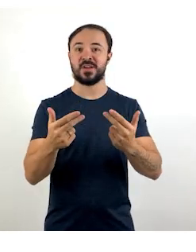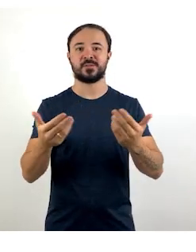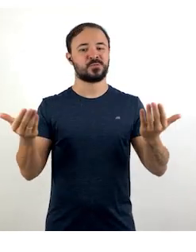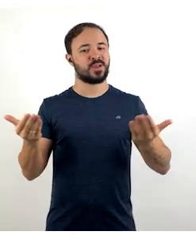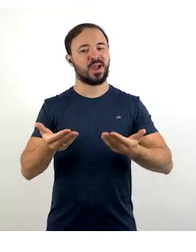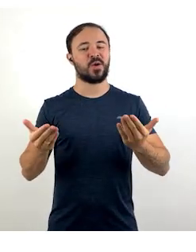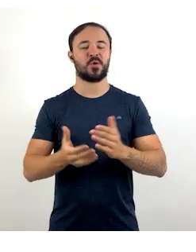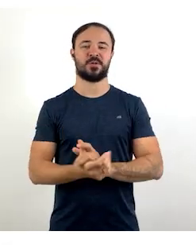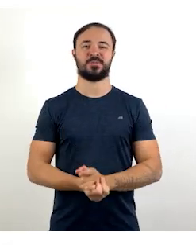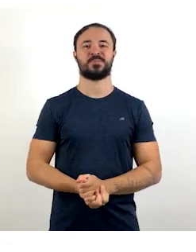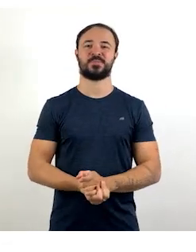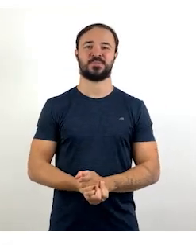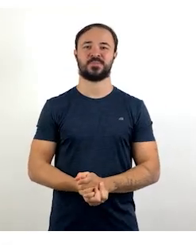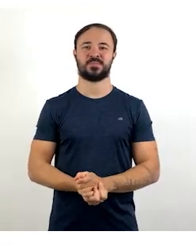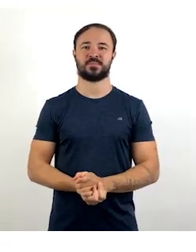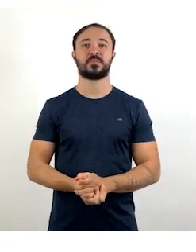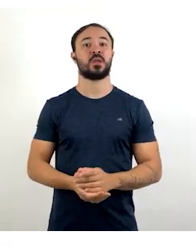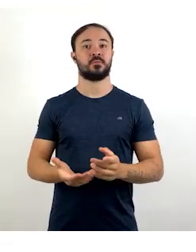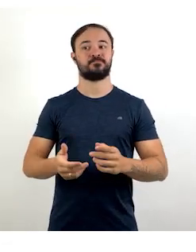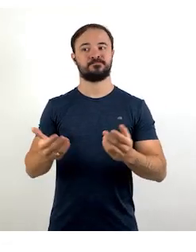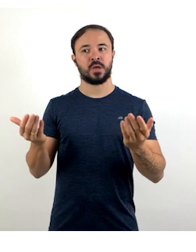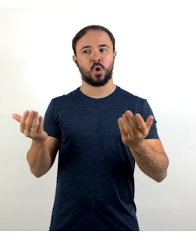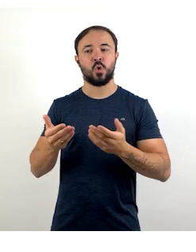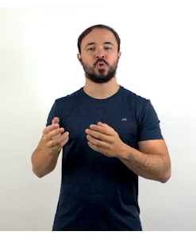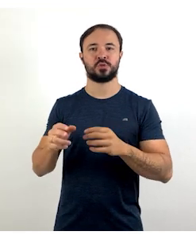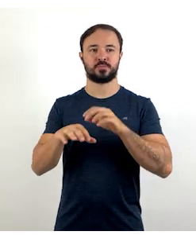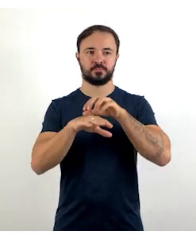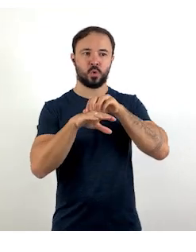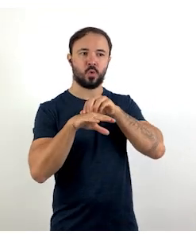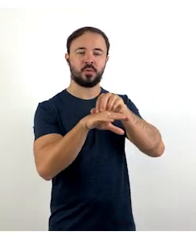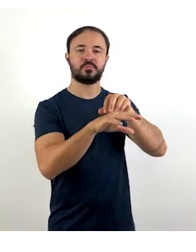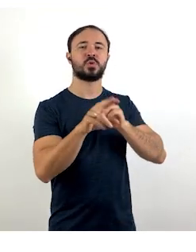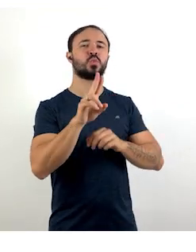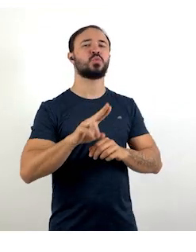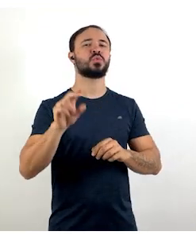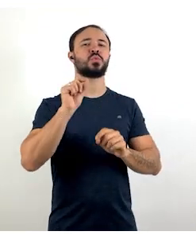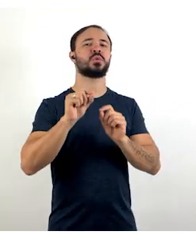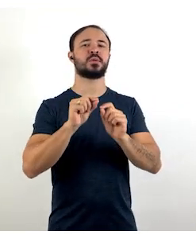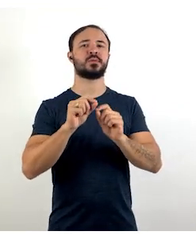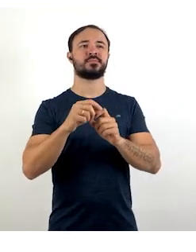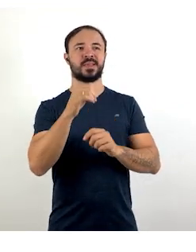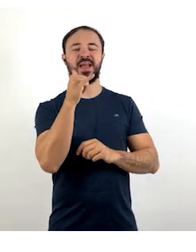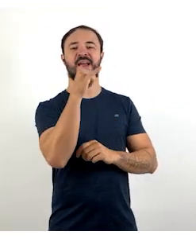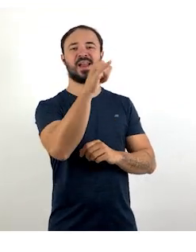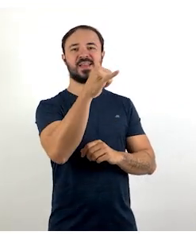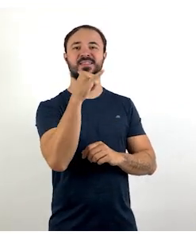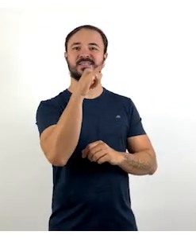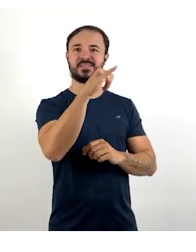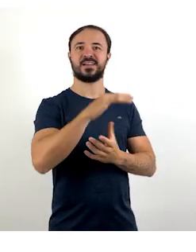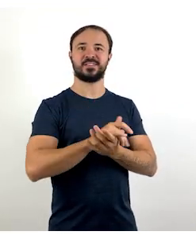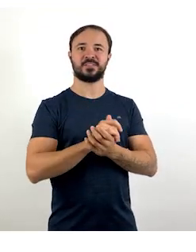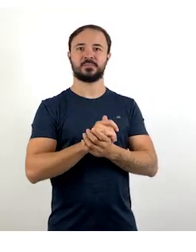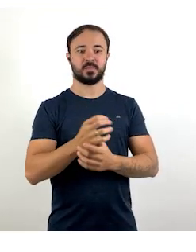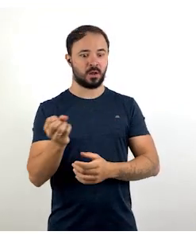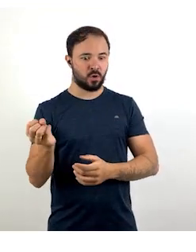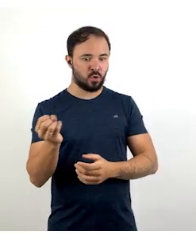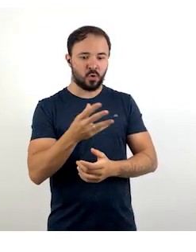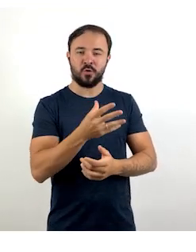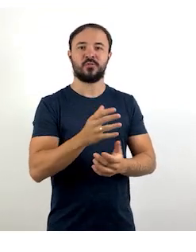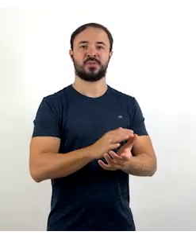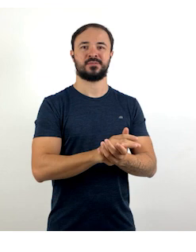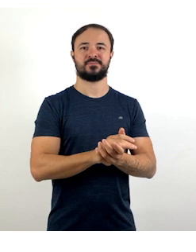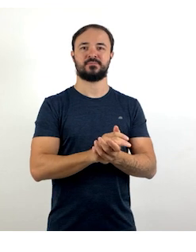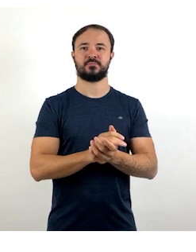Terra e os transportes hoje em dia utilizam a eletricidade, uma nova forma